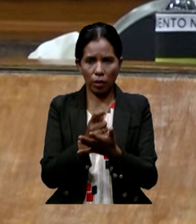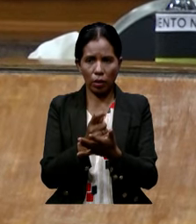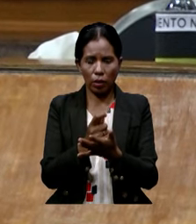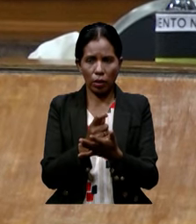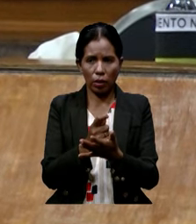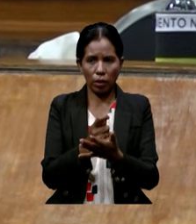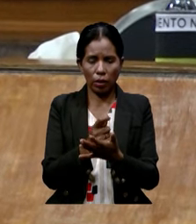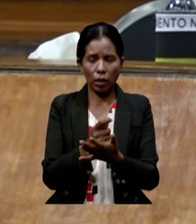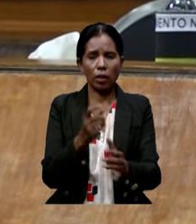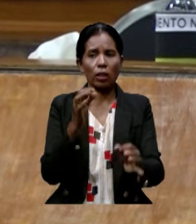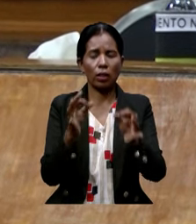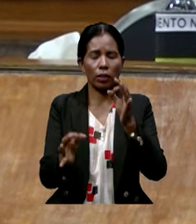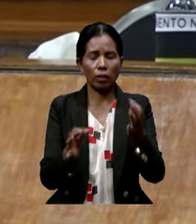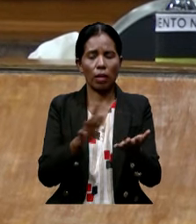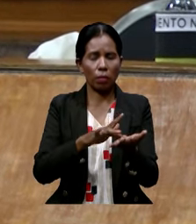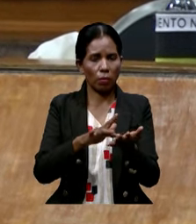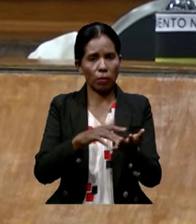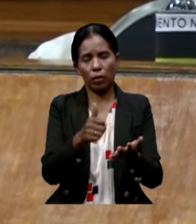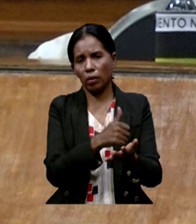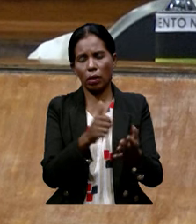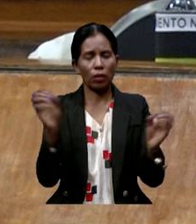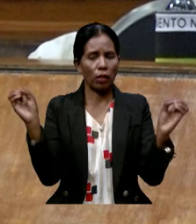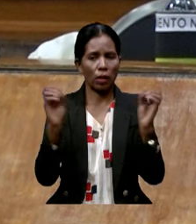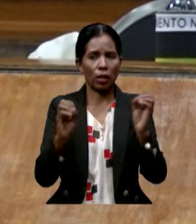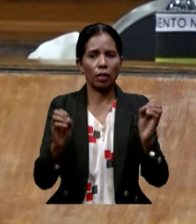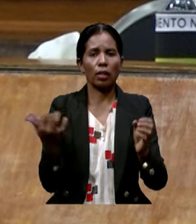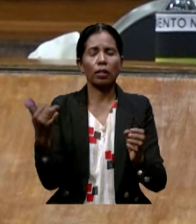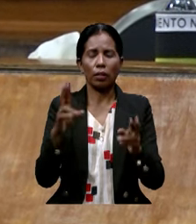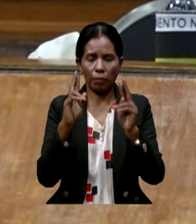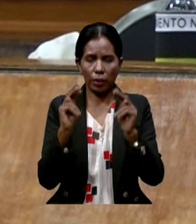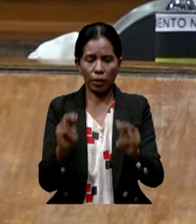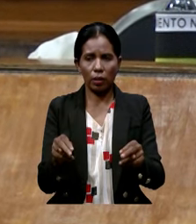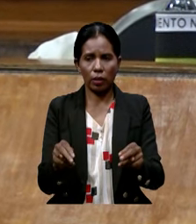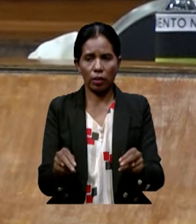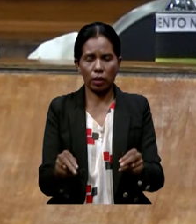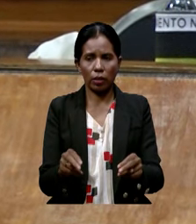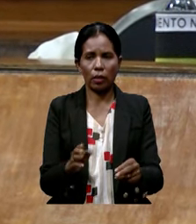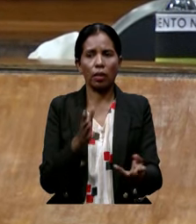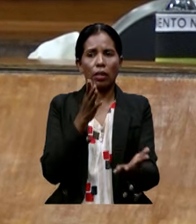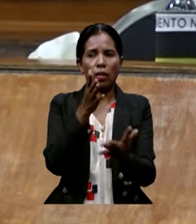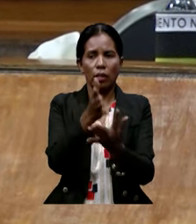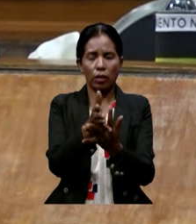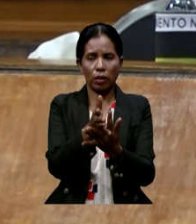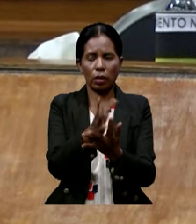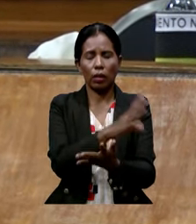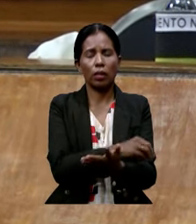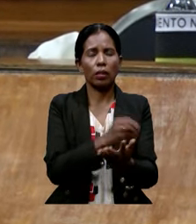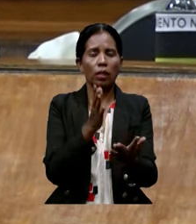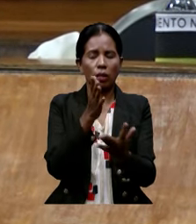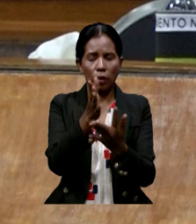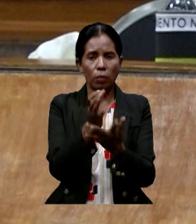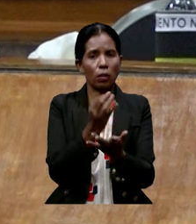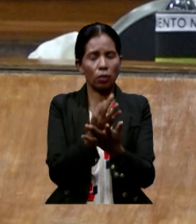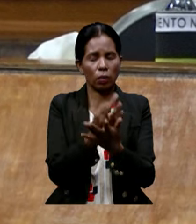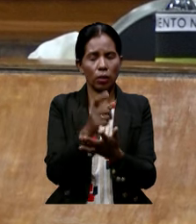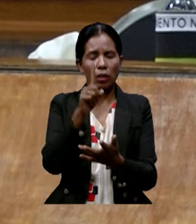quando item balo la iha urgente sira precisa sira acesso a $100,000 né